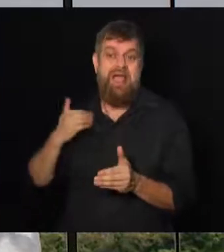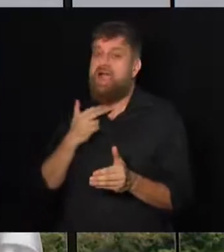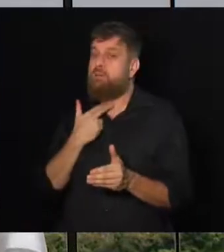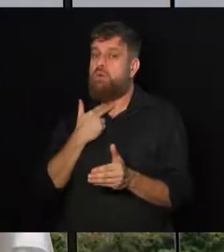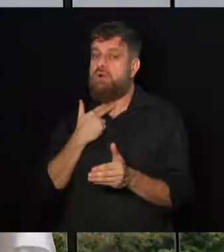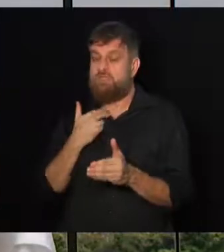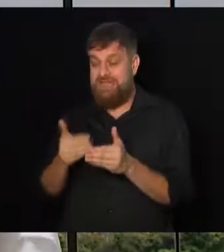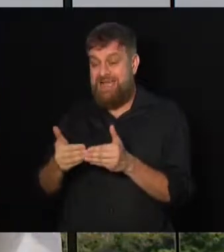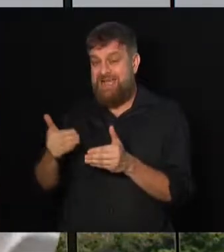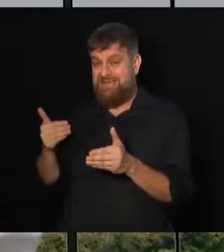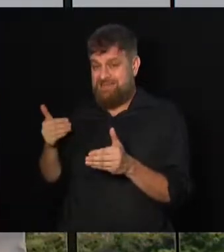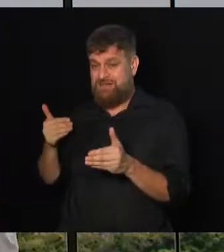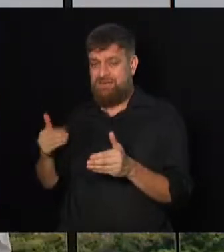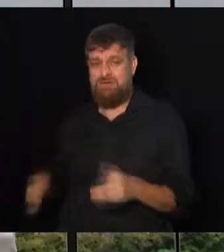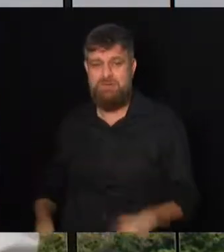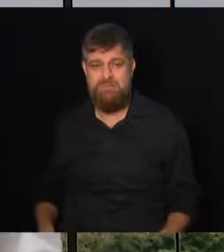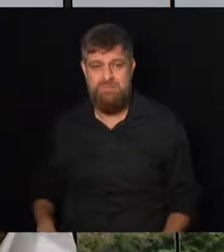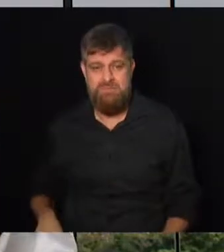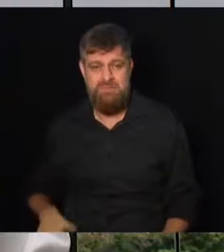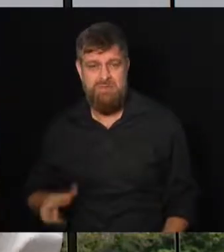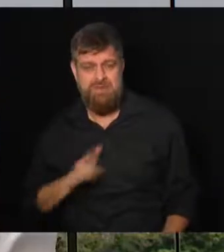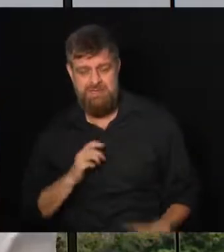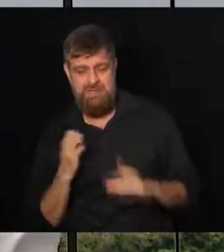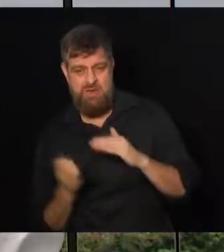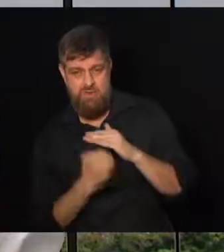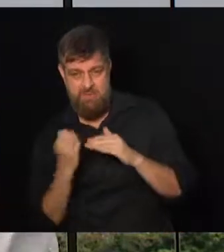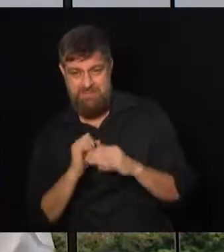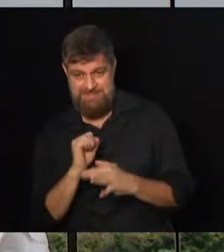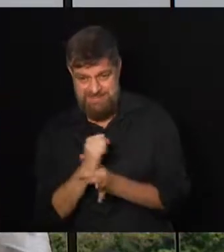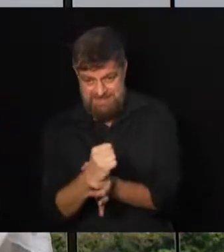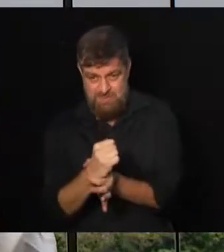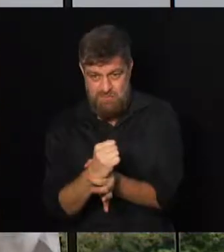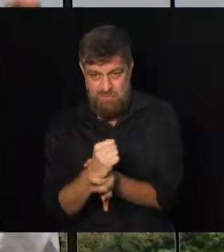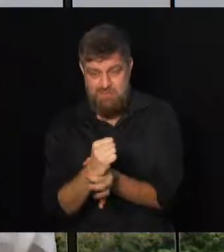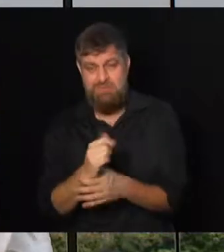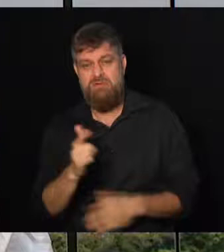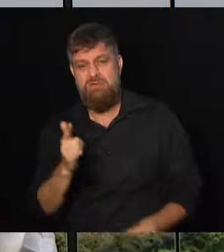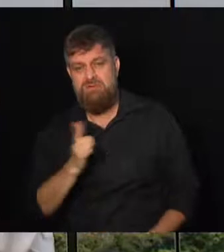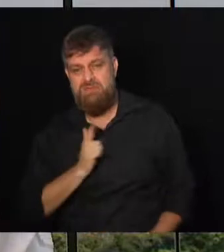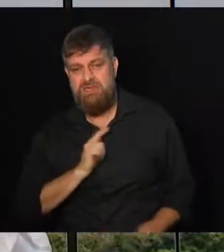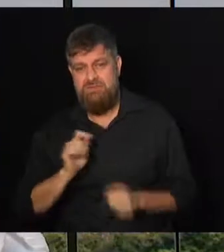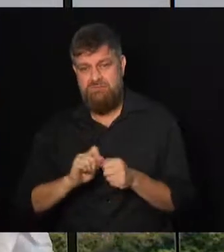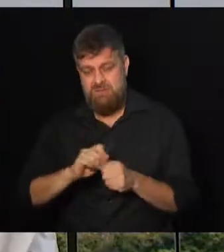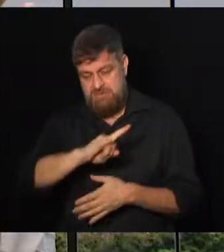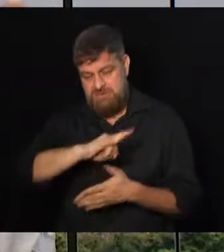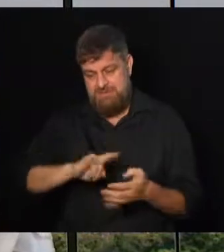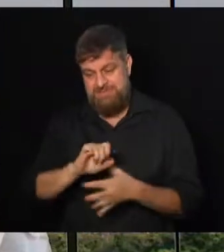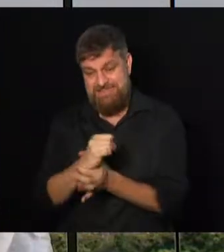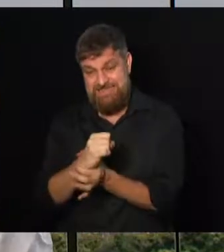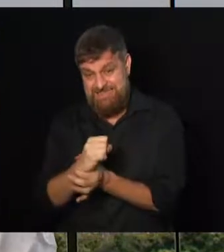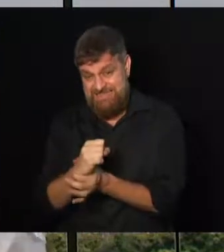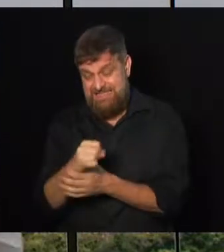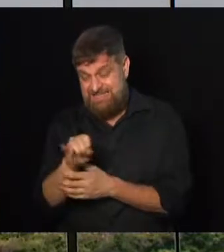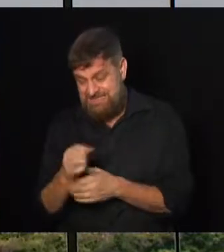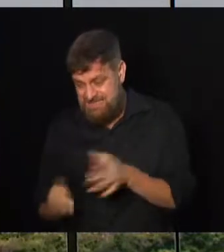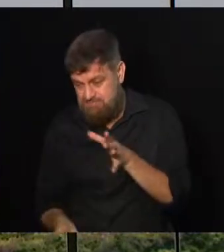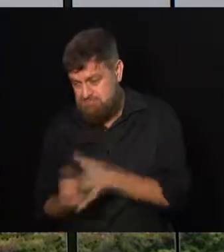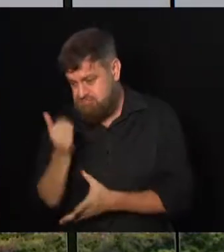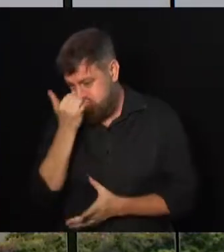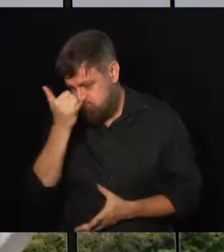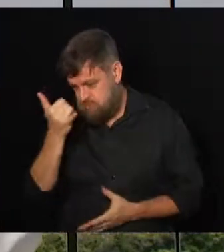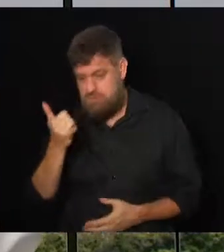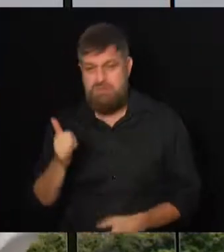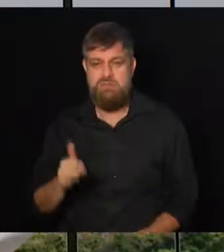Além do que, algumas seguradoras, eles fazem seguro caso aconteça alguma coisa.